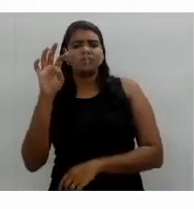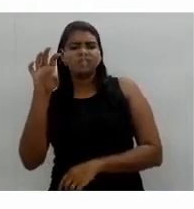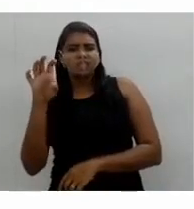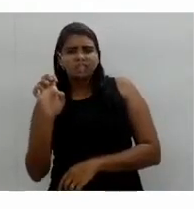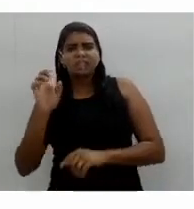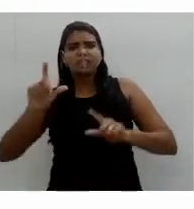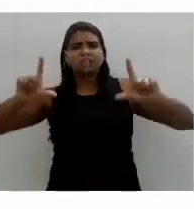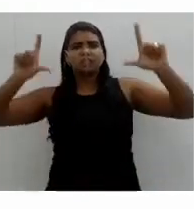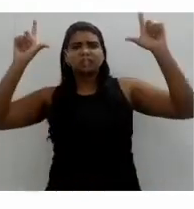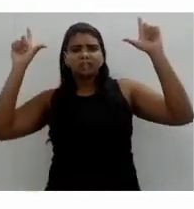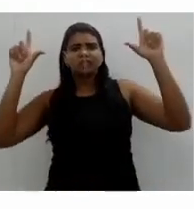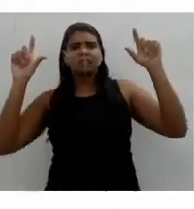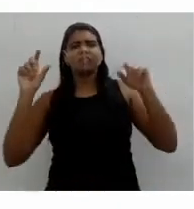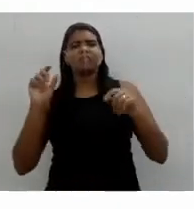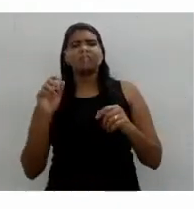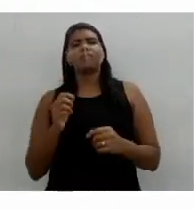tem